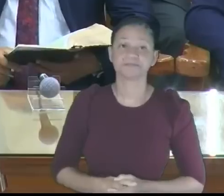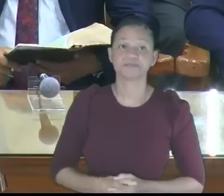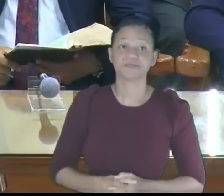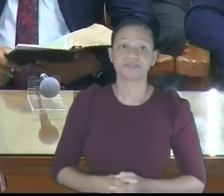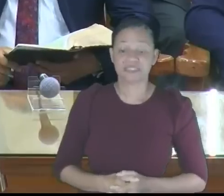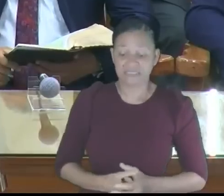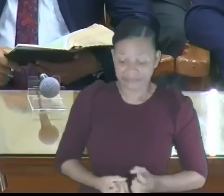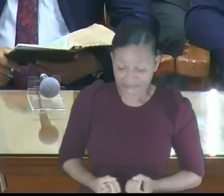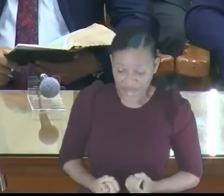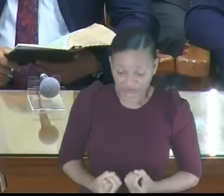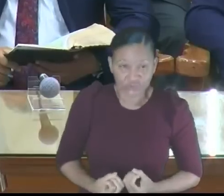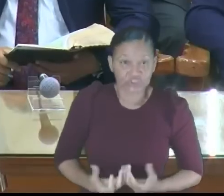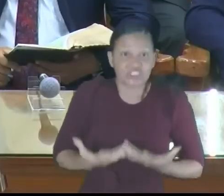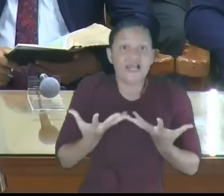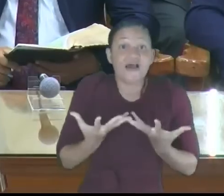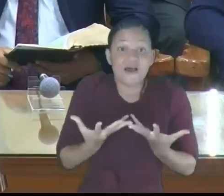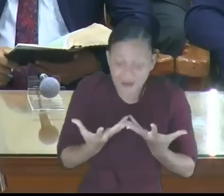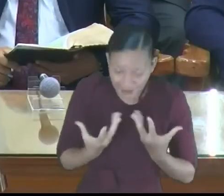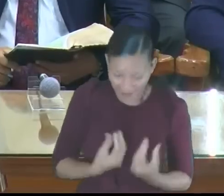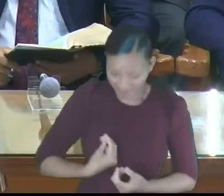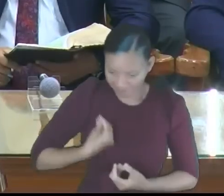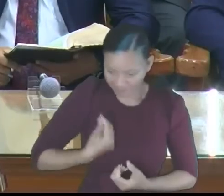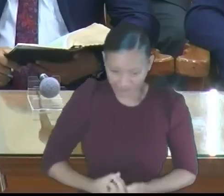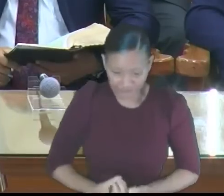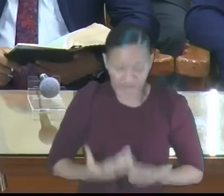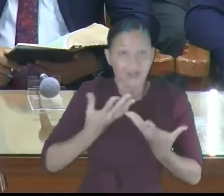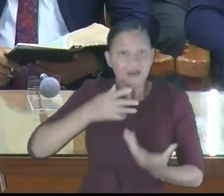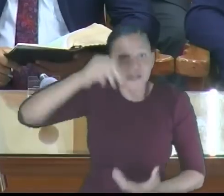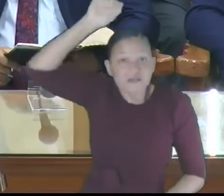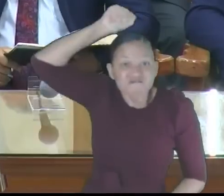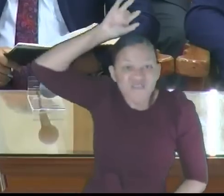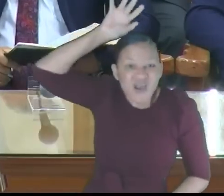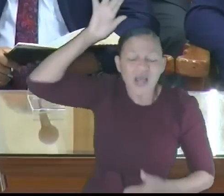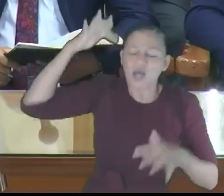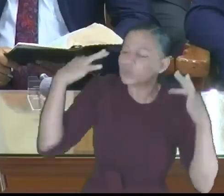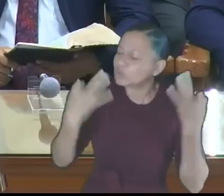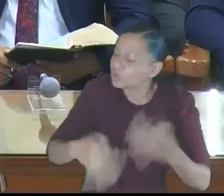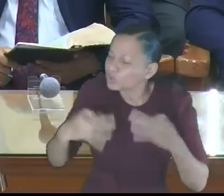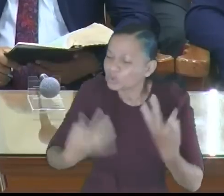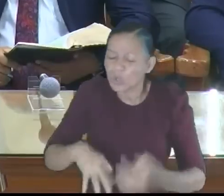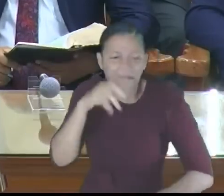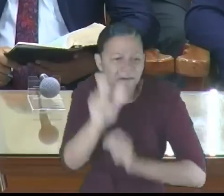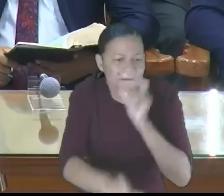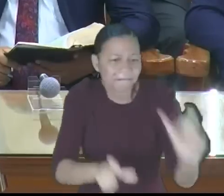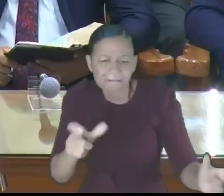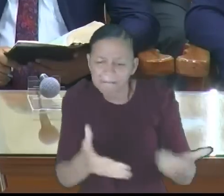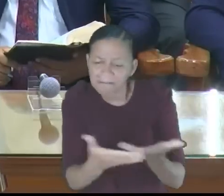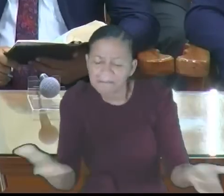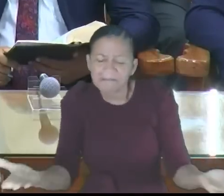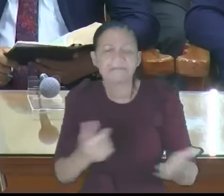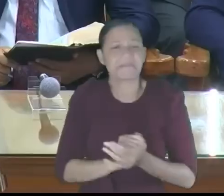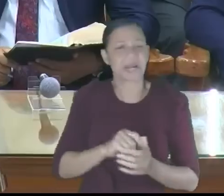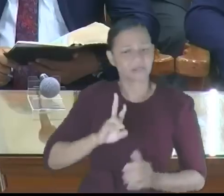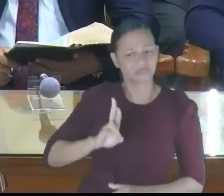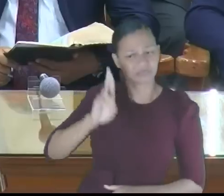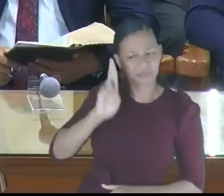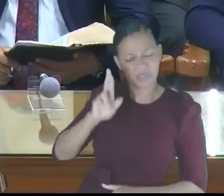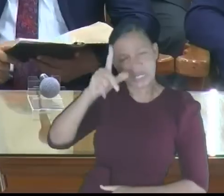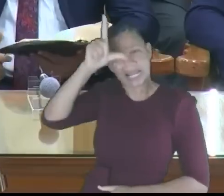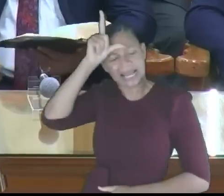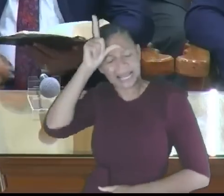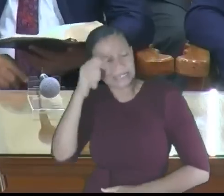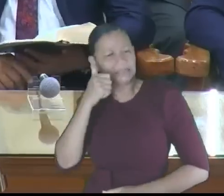Gerar vida, gerar avivamento, gerar despertamento é dor para os ministros, é dor para os pais de família, é dor para as